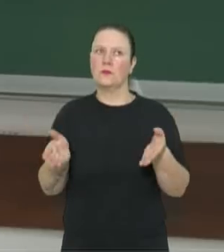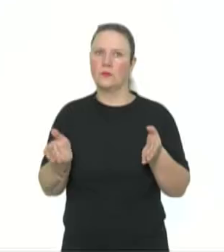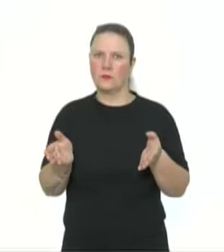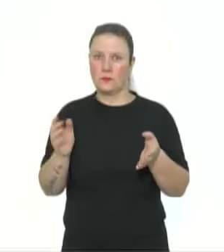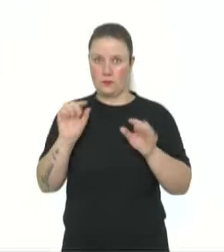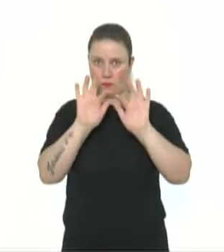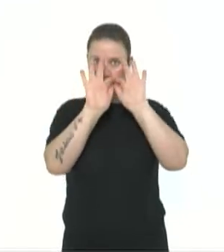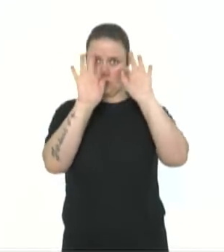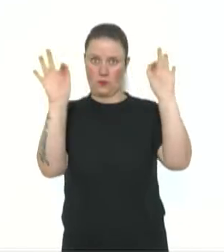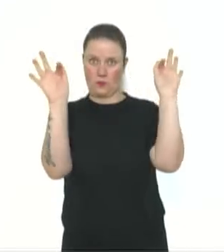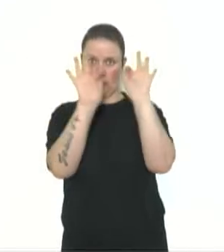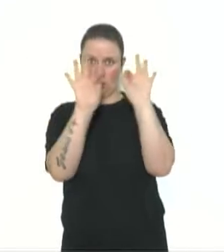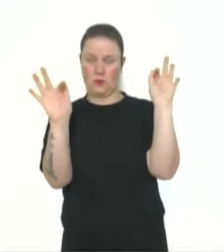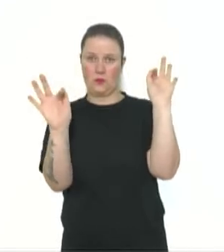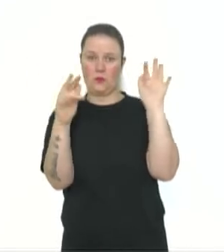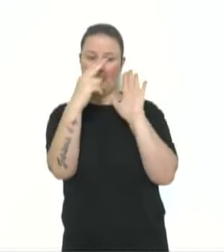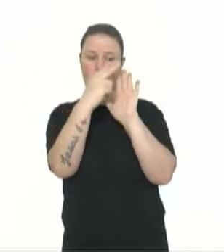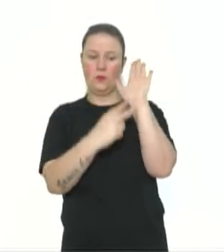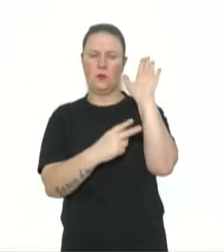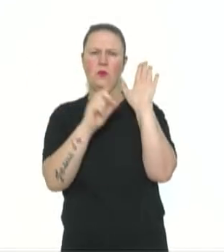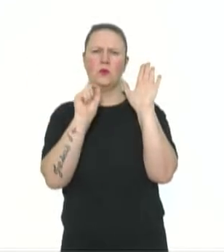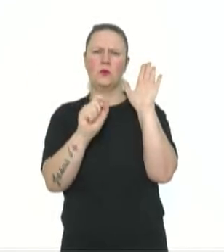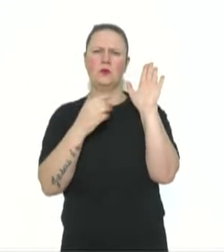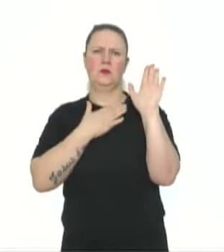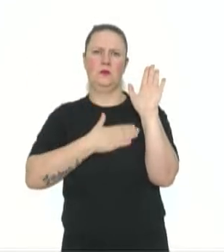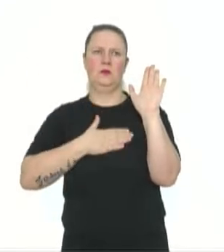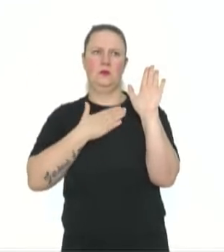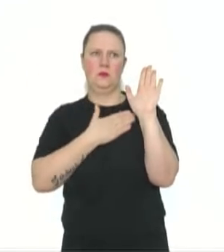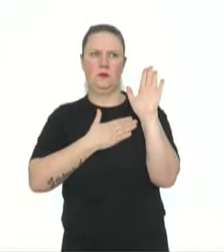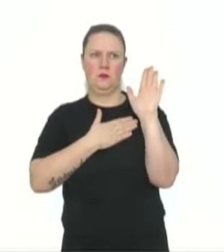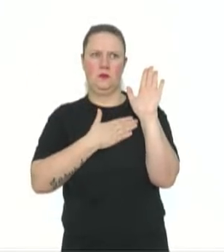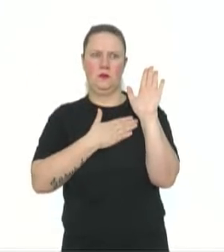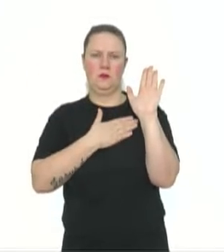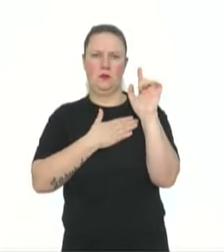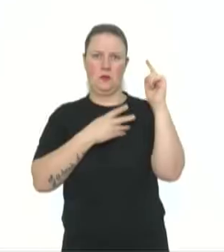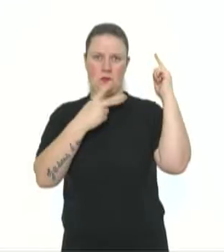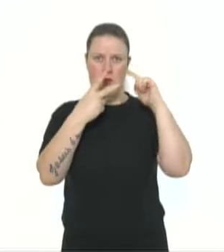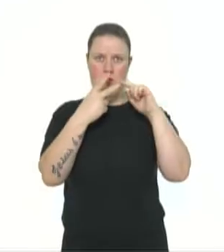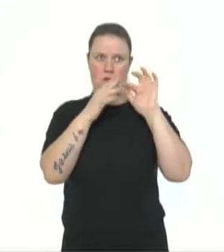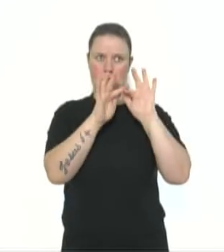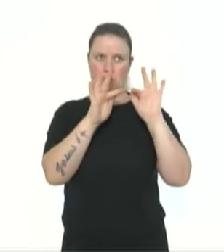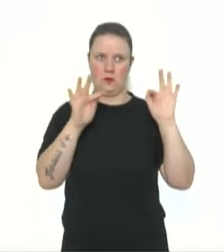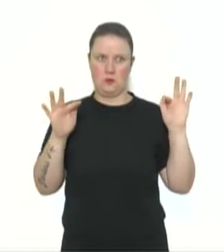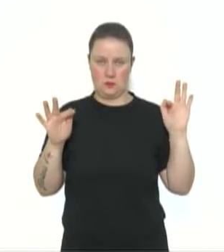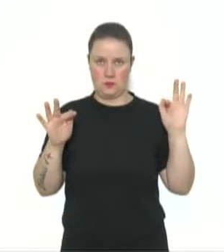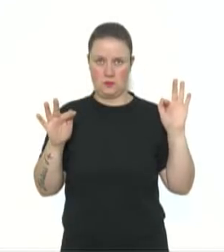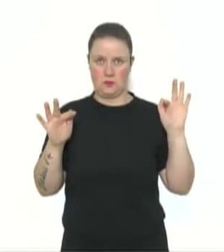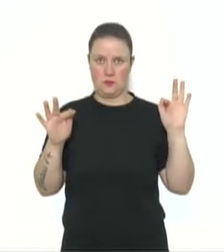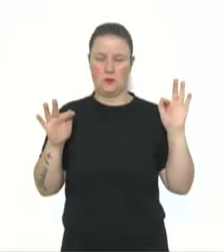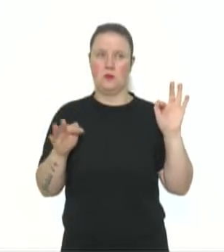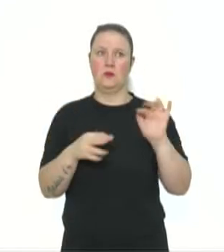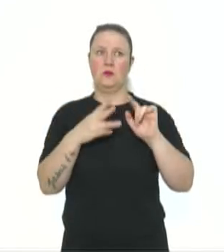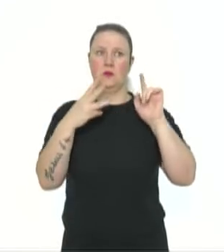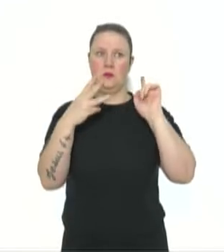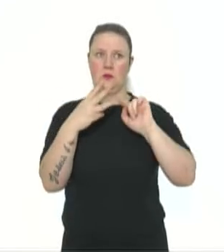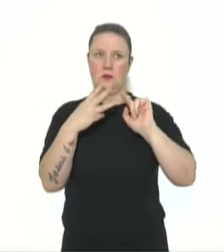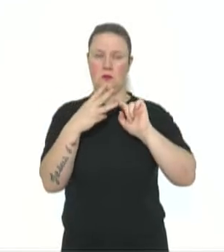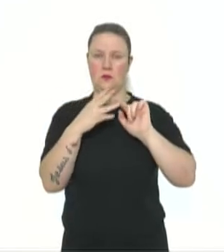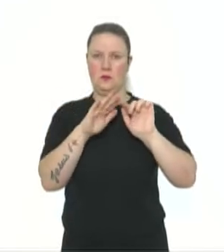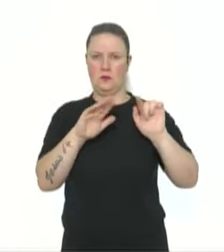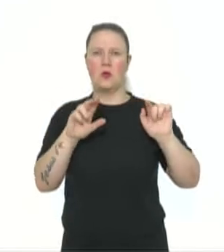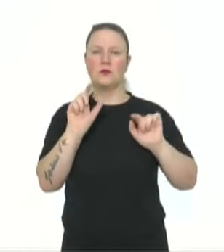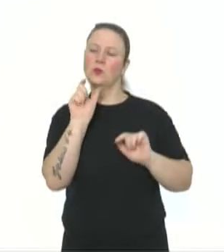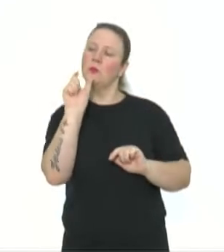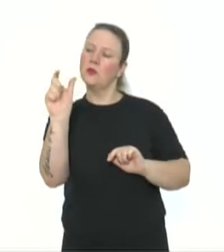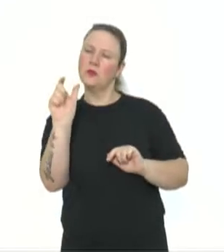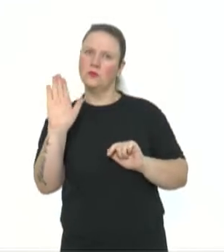loves to eat. O que ele gosta? To fill his great beak. Then he plays with. Bunny já está